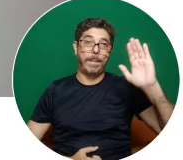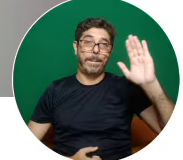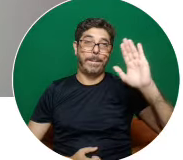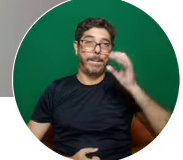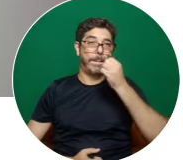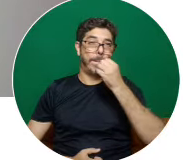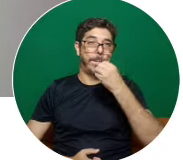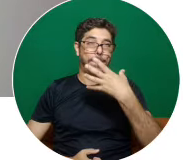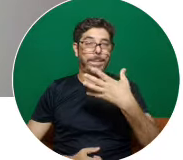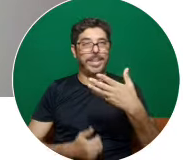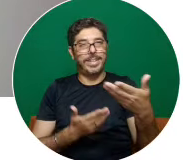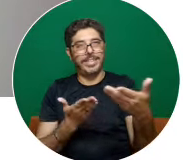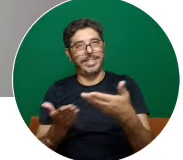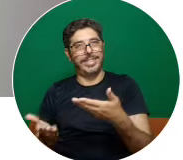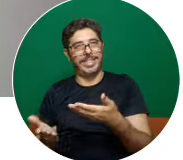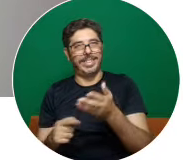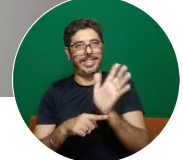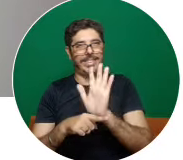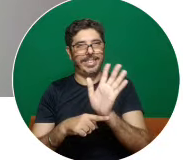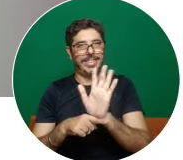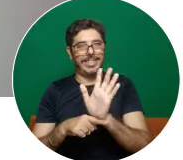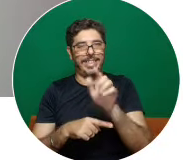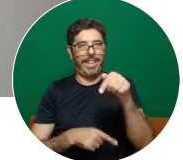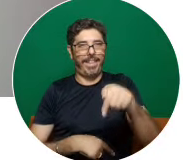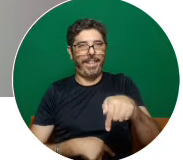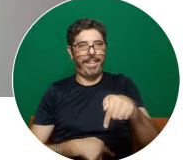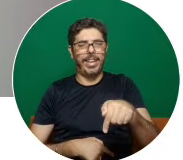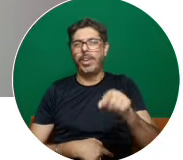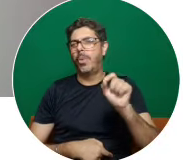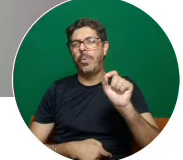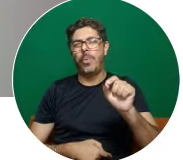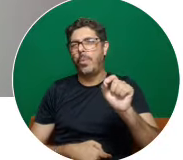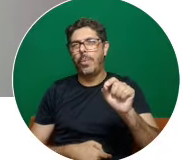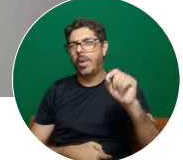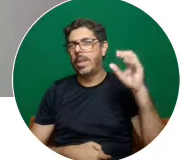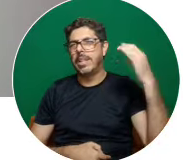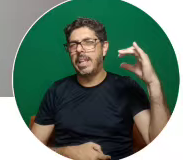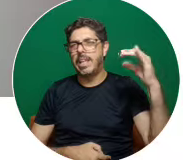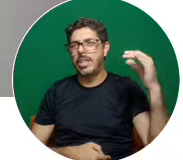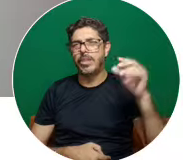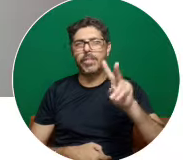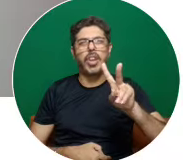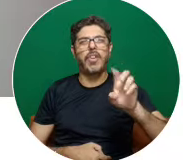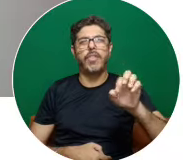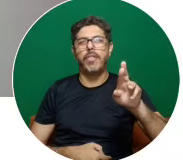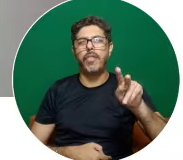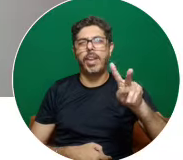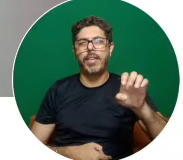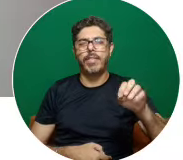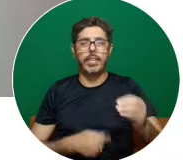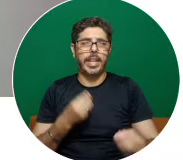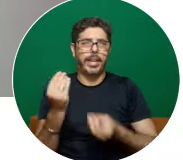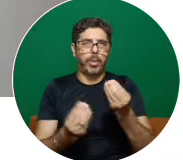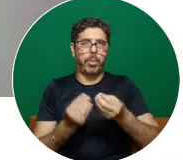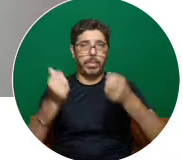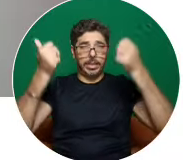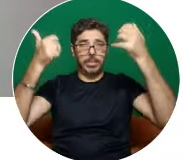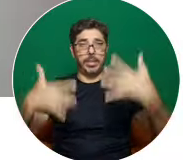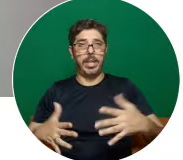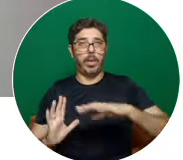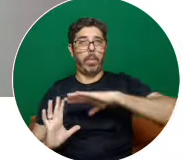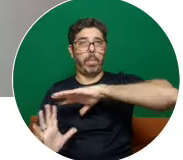Olá pessoal, bem-vindos ao Verbo Científica. O objetivo deste canal é explicar os princípios fundamentais que regem o mundo de forma clara, rigorosa